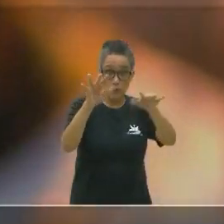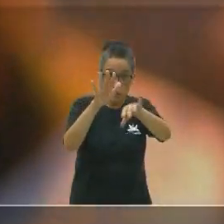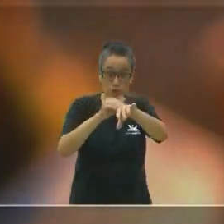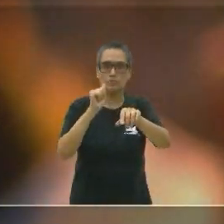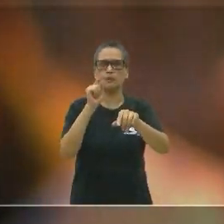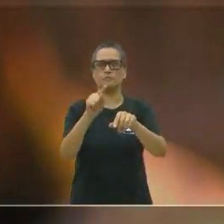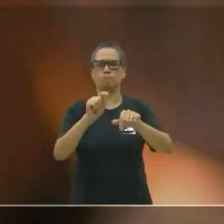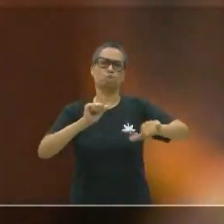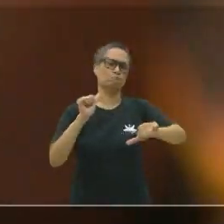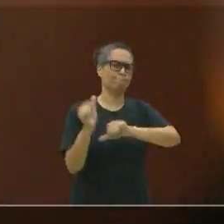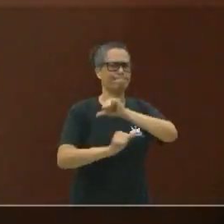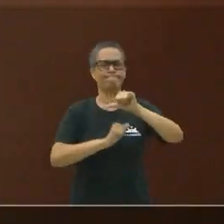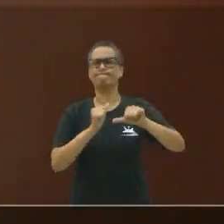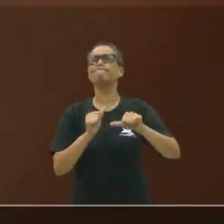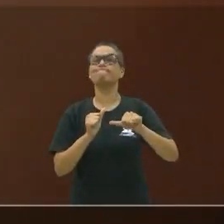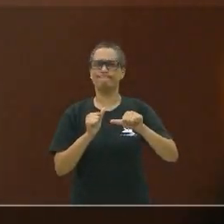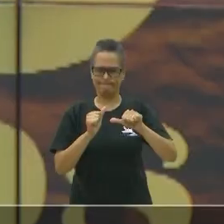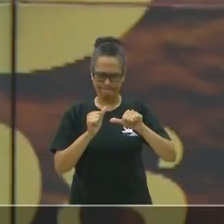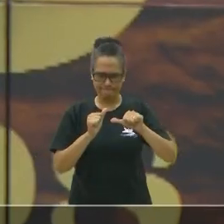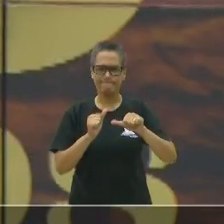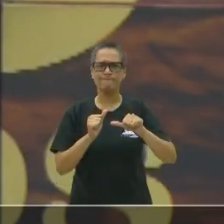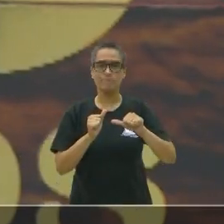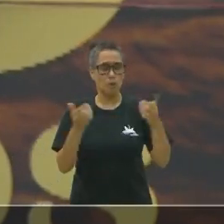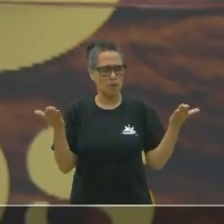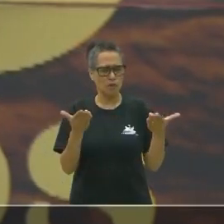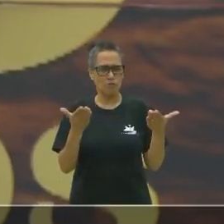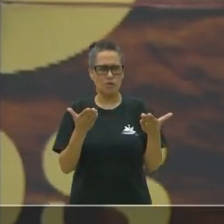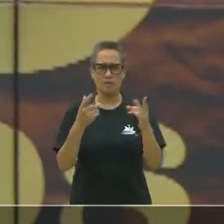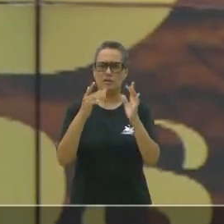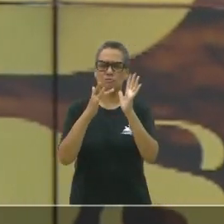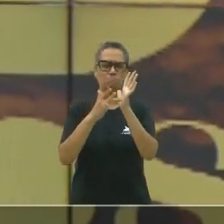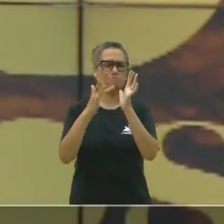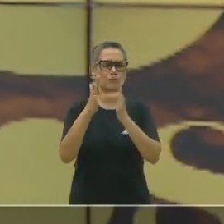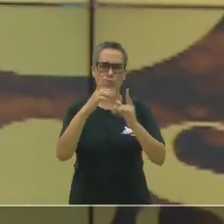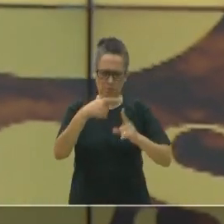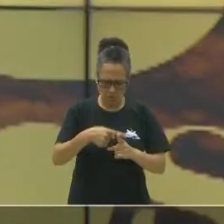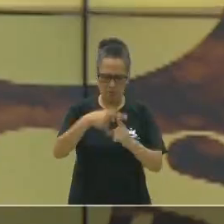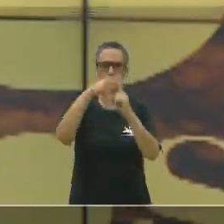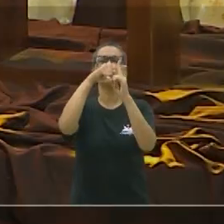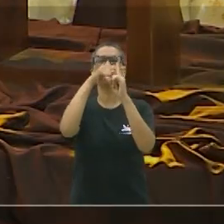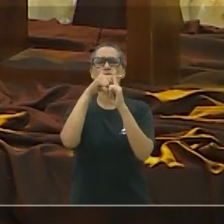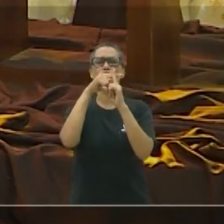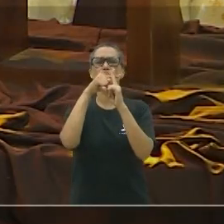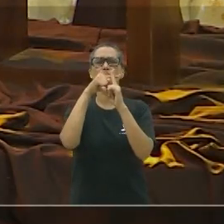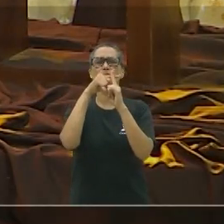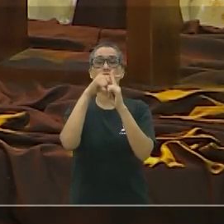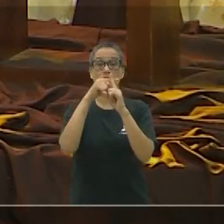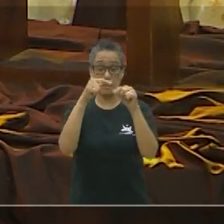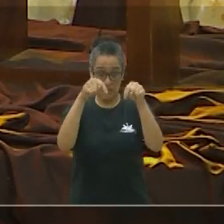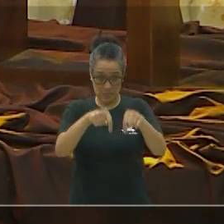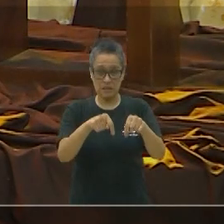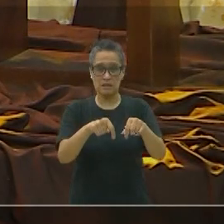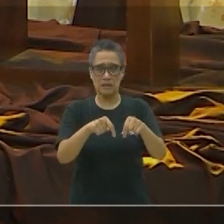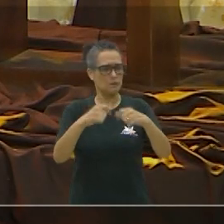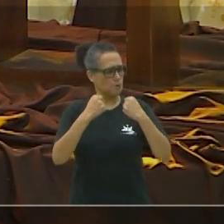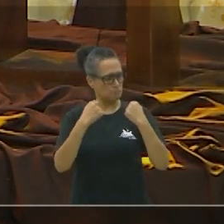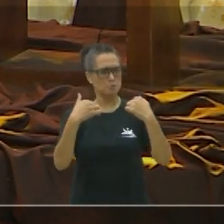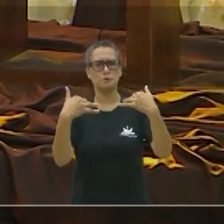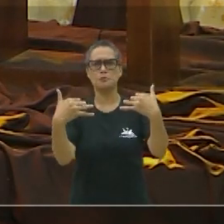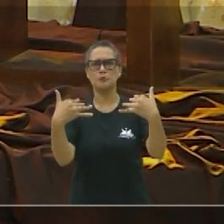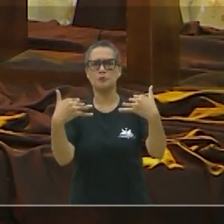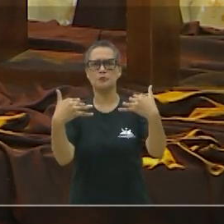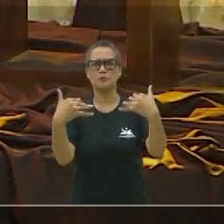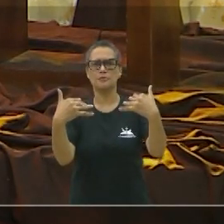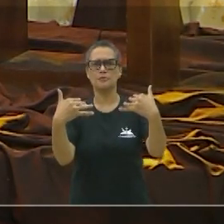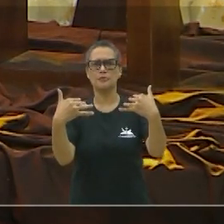Vai deixando que a cruz de Cristo, nessa noite levantada sobre este auditório, te atraia